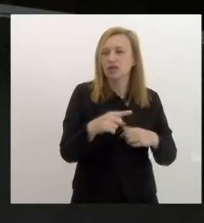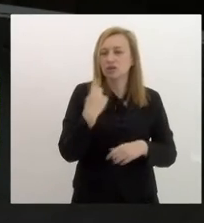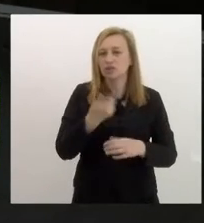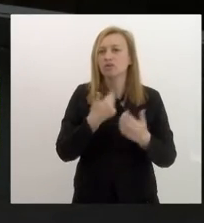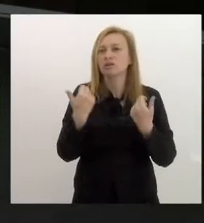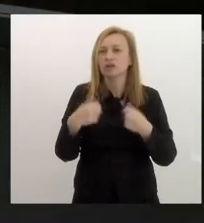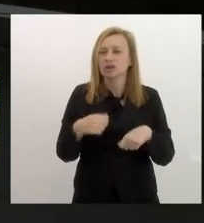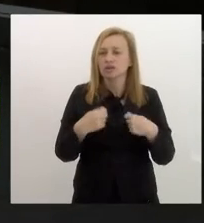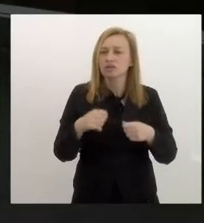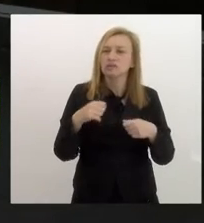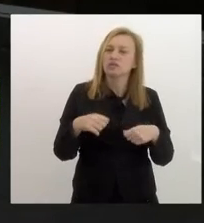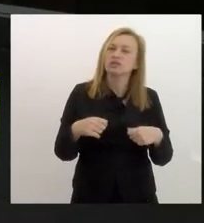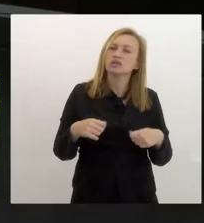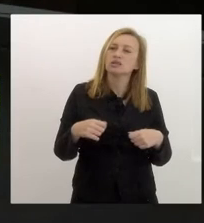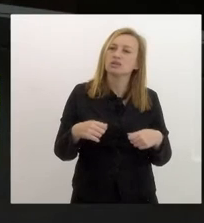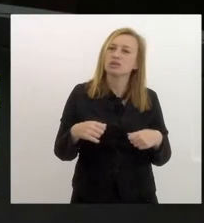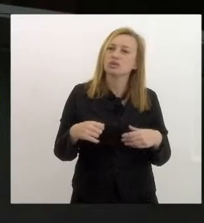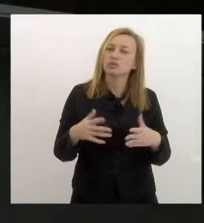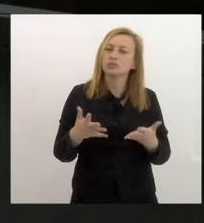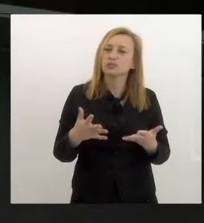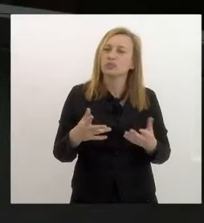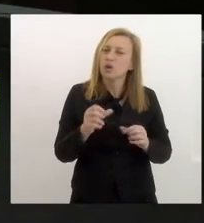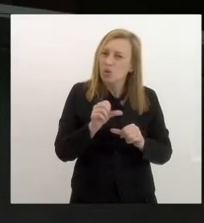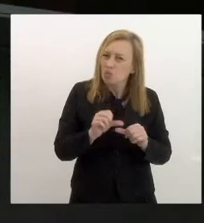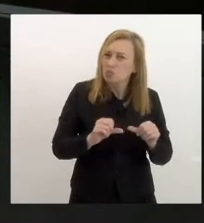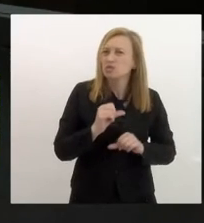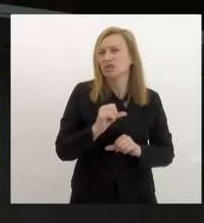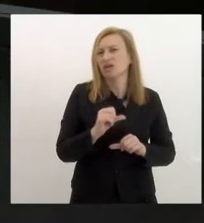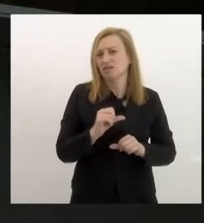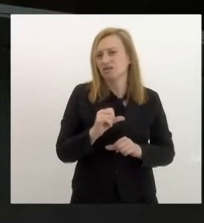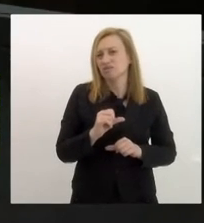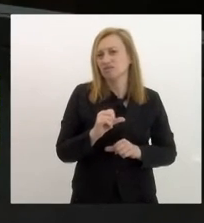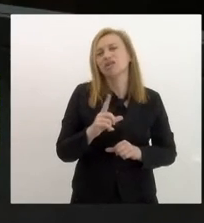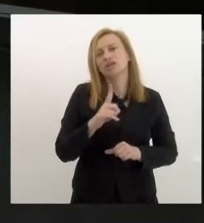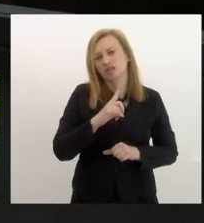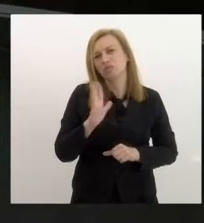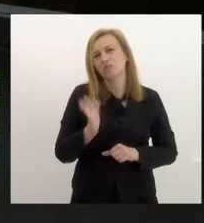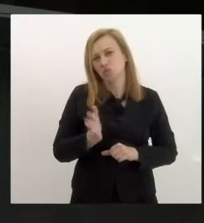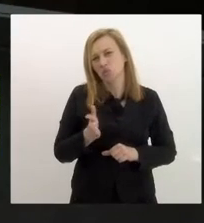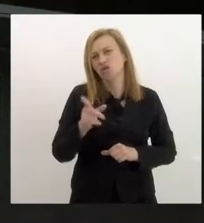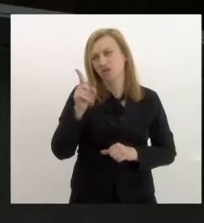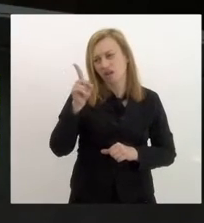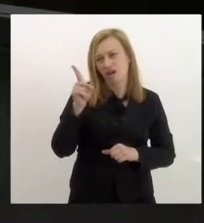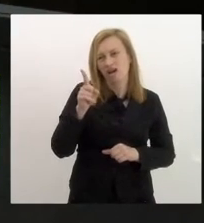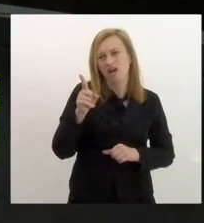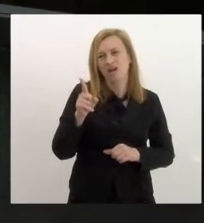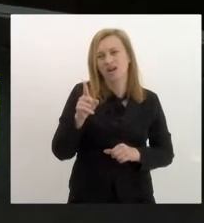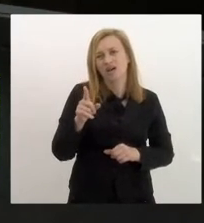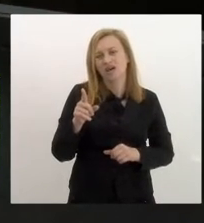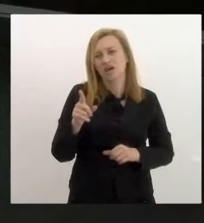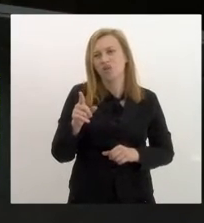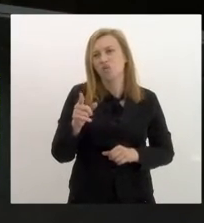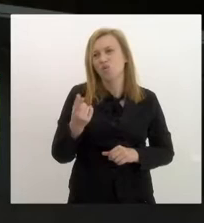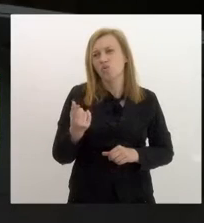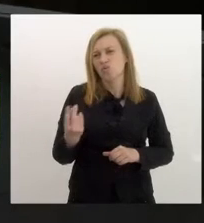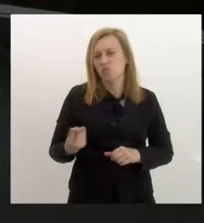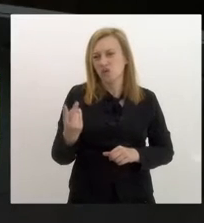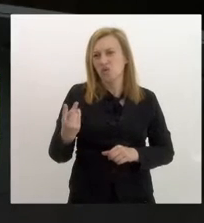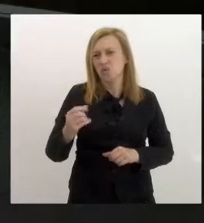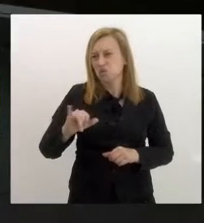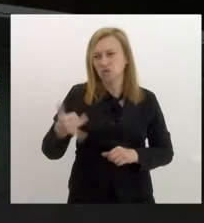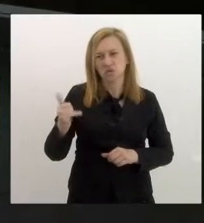precisa de alguma forma mudaram o que nós temos hoje lá porque a taxa de juros é